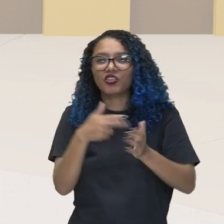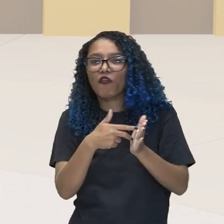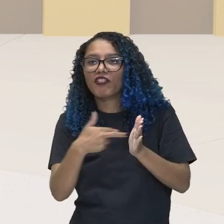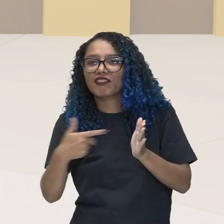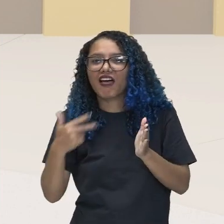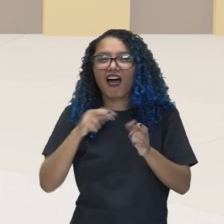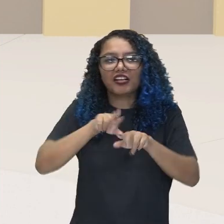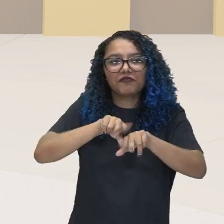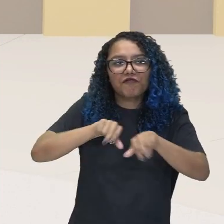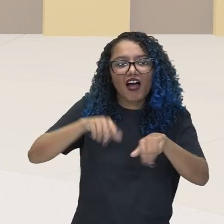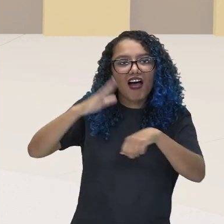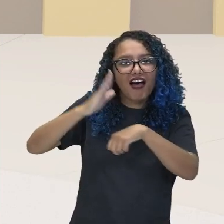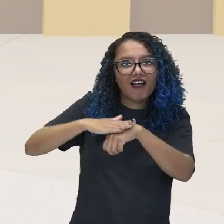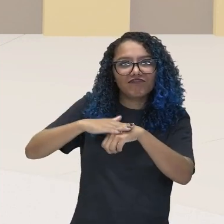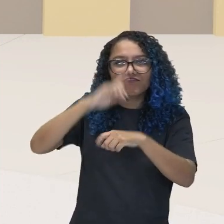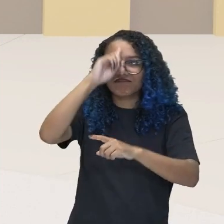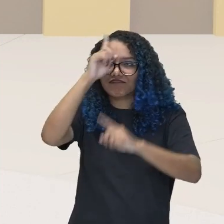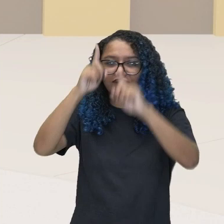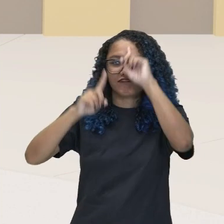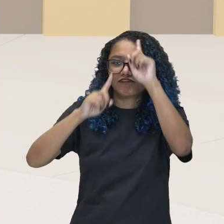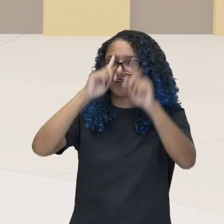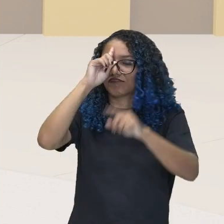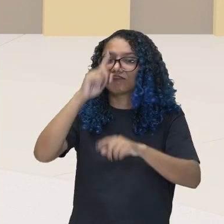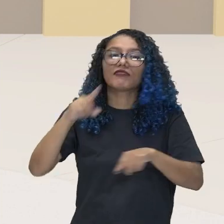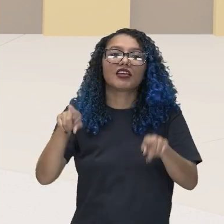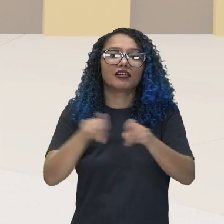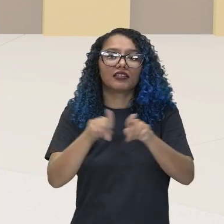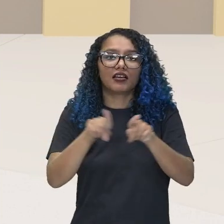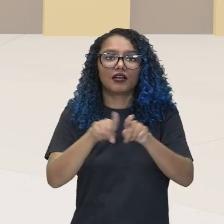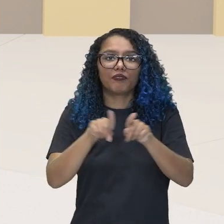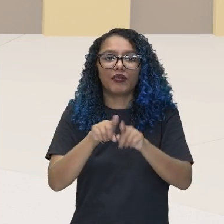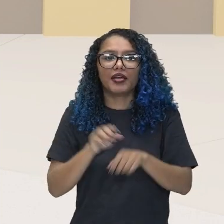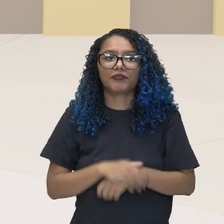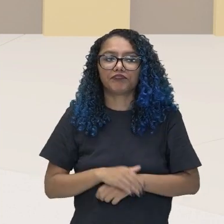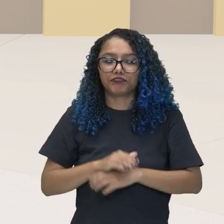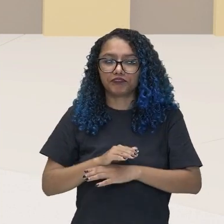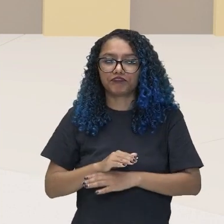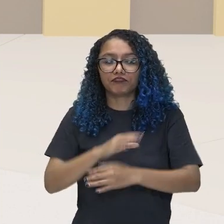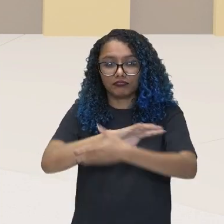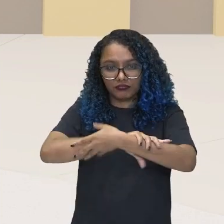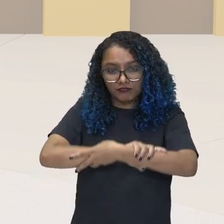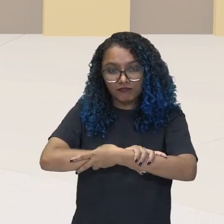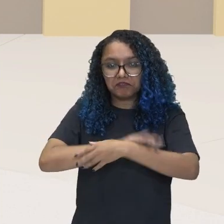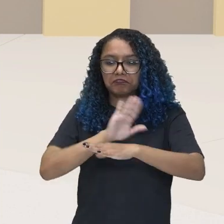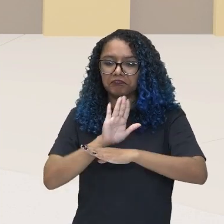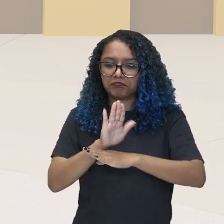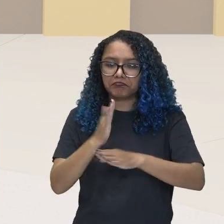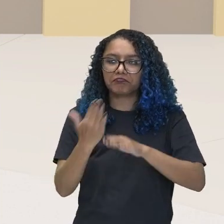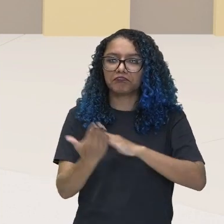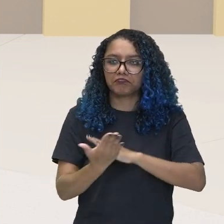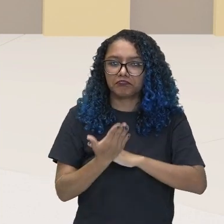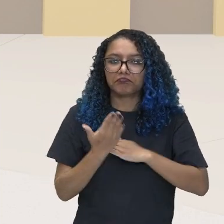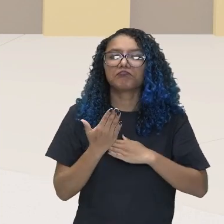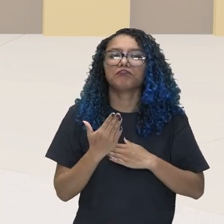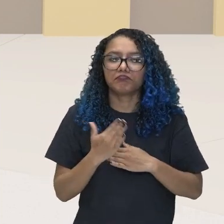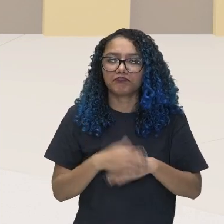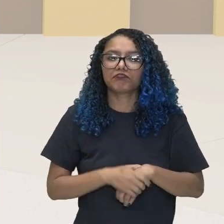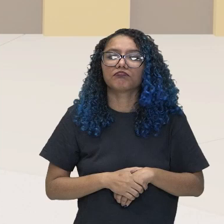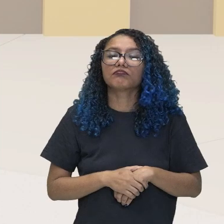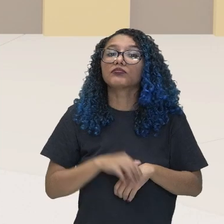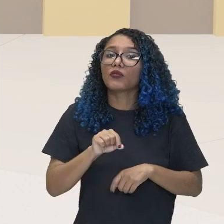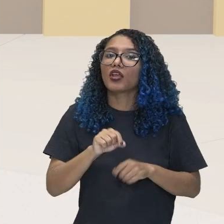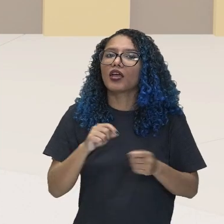criativo. Temos a colaboração, que é trabalhar com outras pessoas, né? É muito